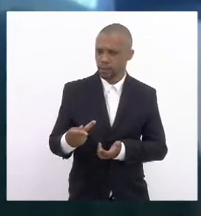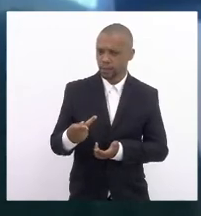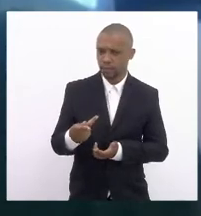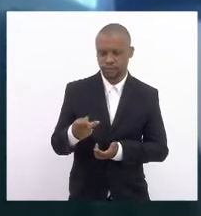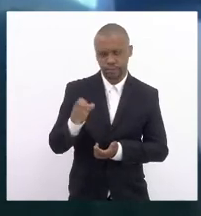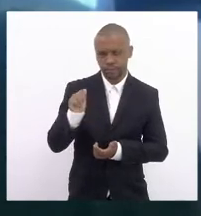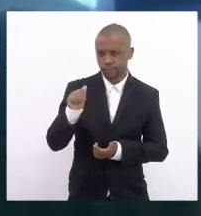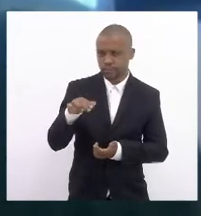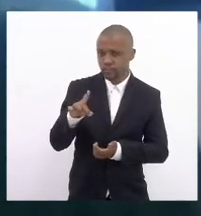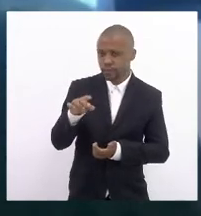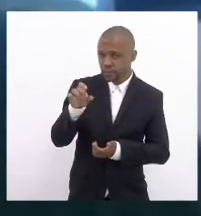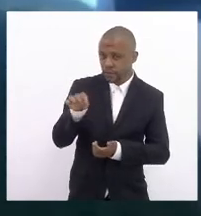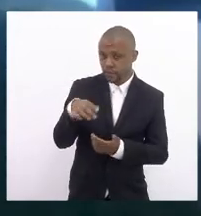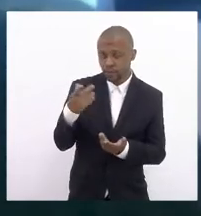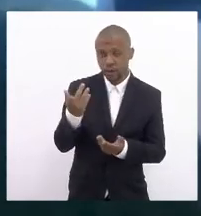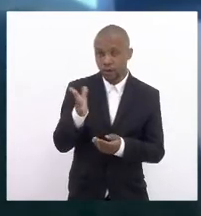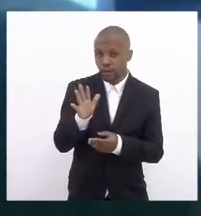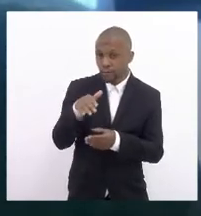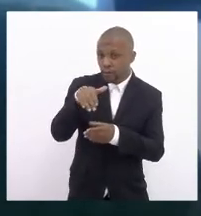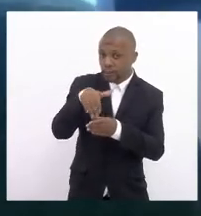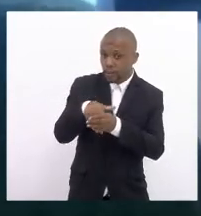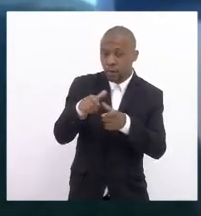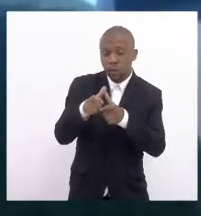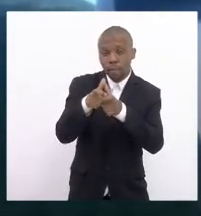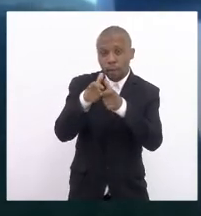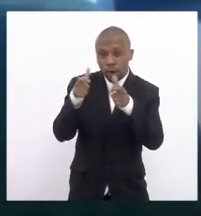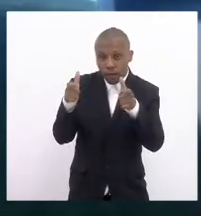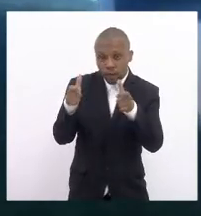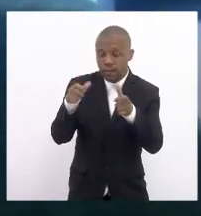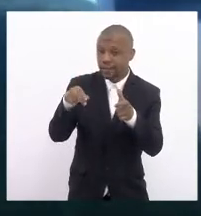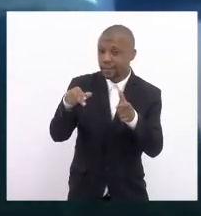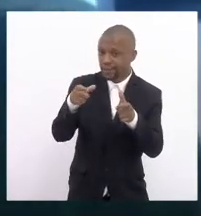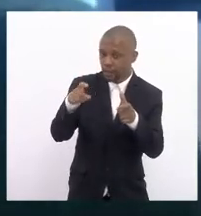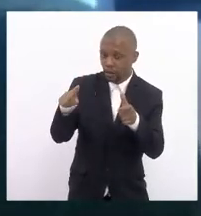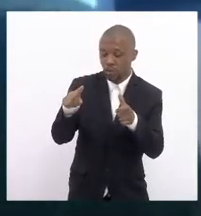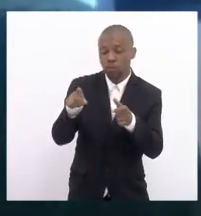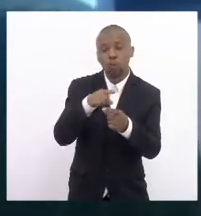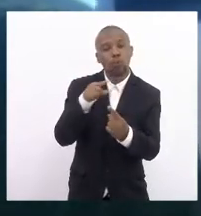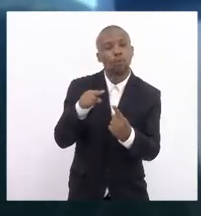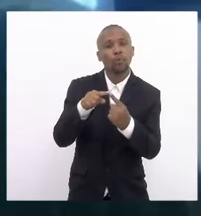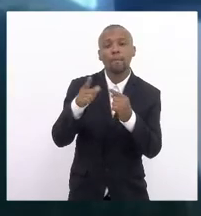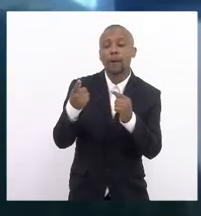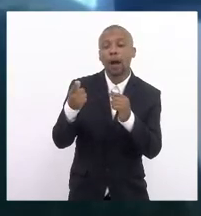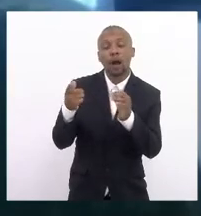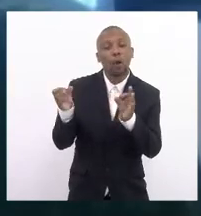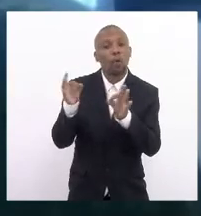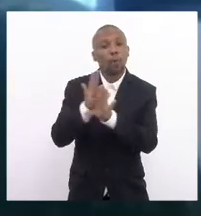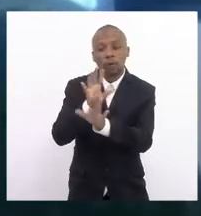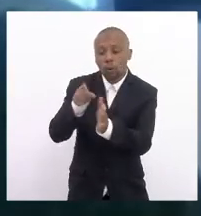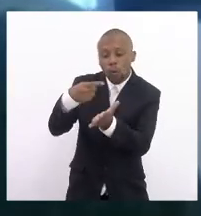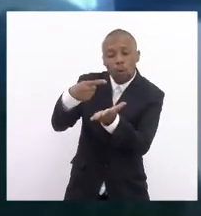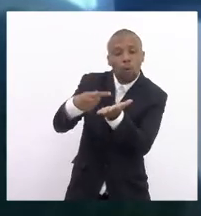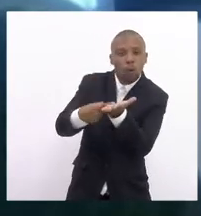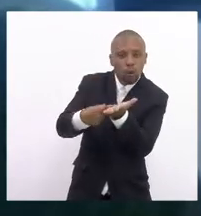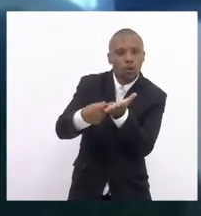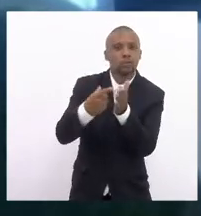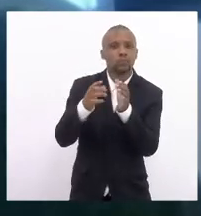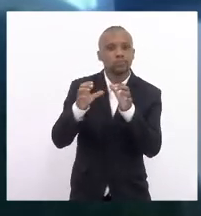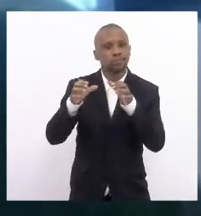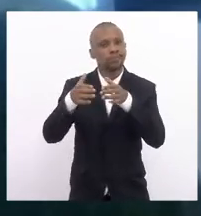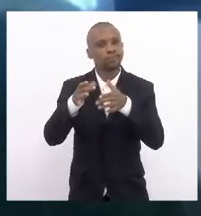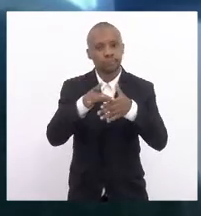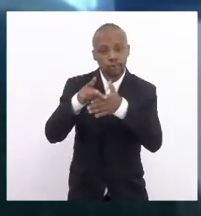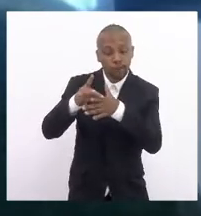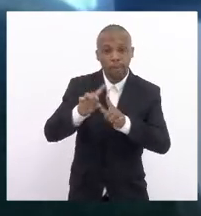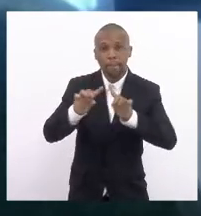eu votei em bloco não para cumprir o acordo do Colégio de Líderes, mas por uma questão de coerência, eu pediria